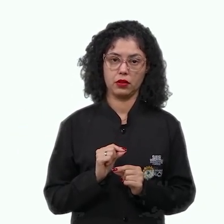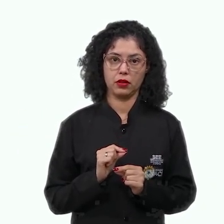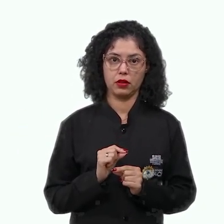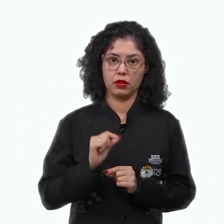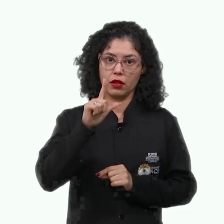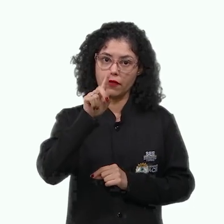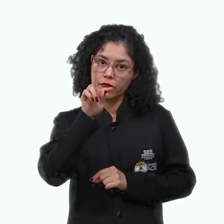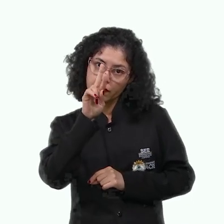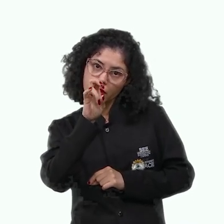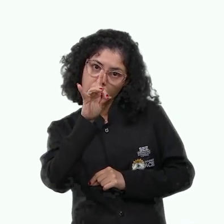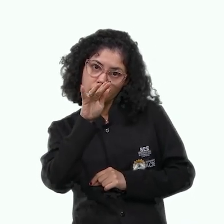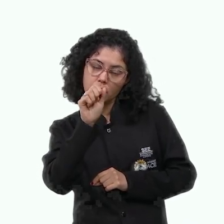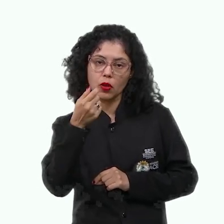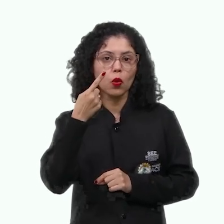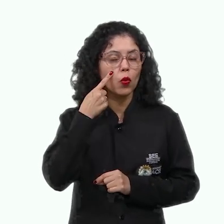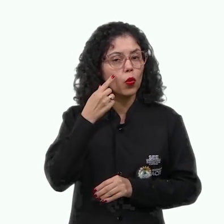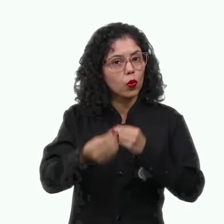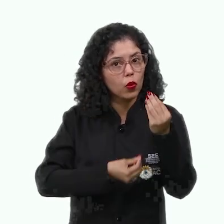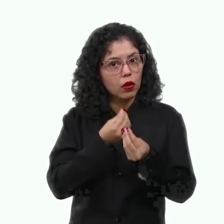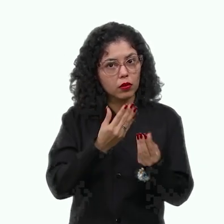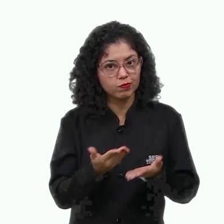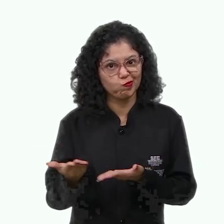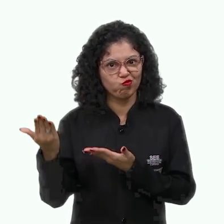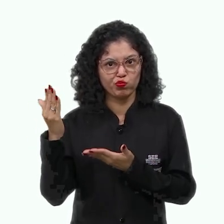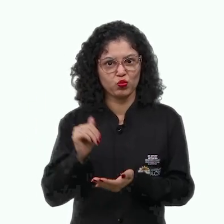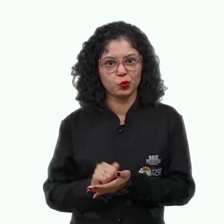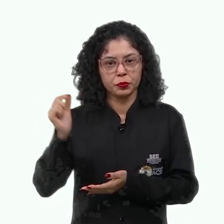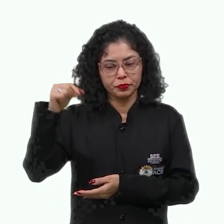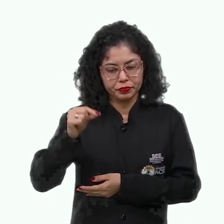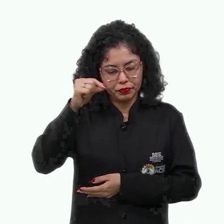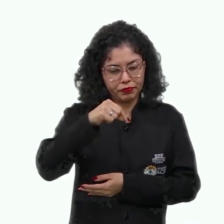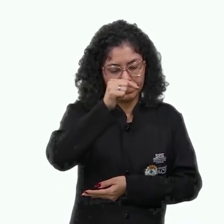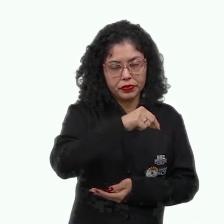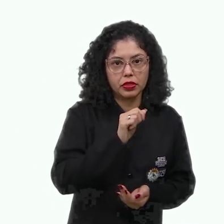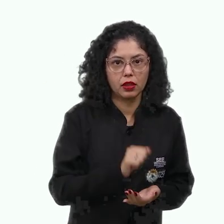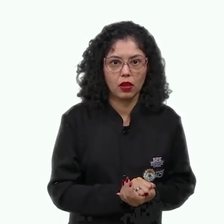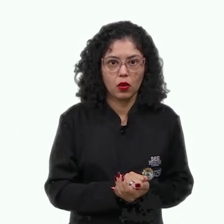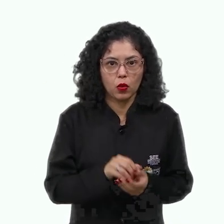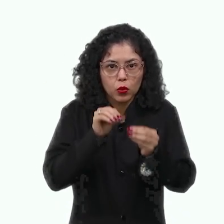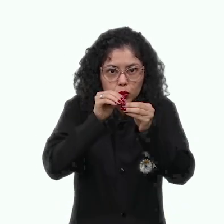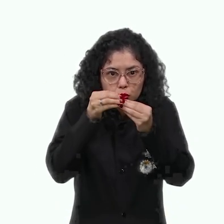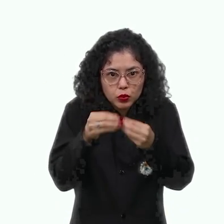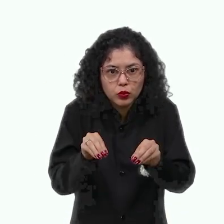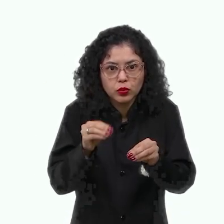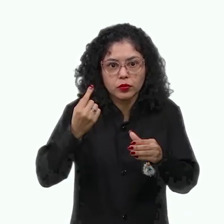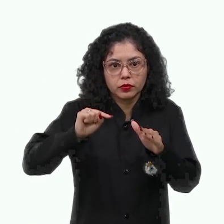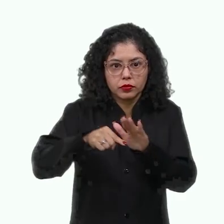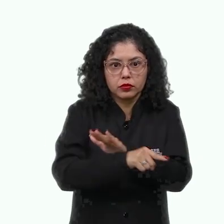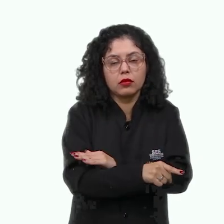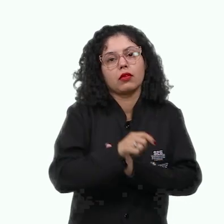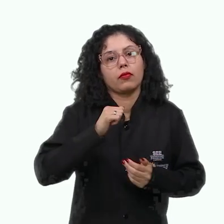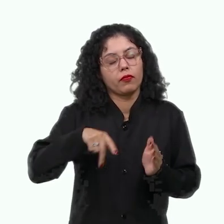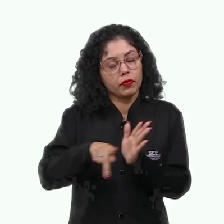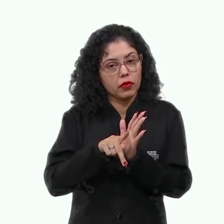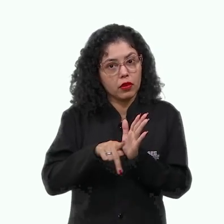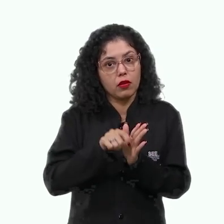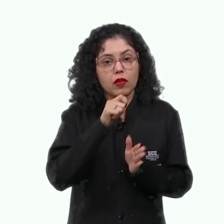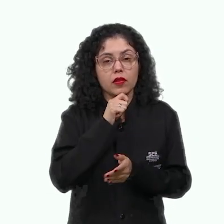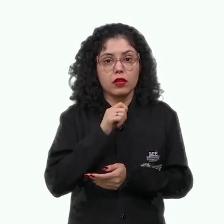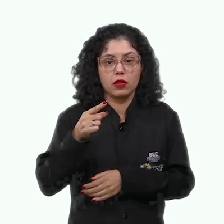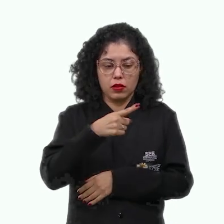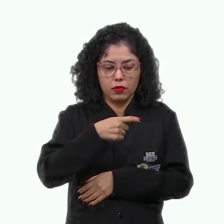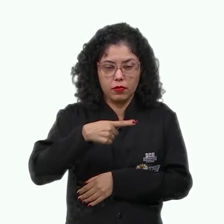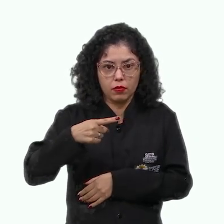microvespa, como vocês estão vendo aí. Ela vai depositar os seus ovos dentro dos ovos da